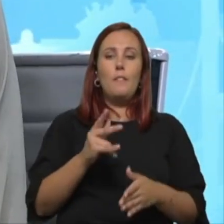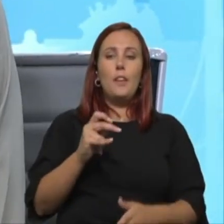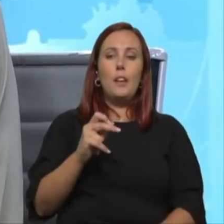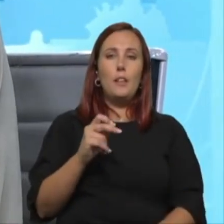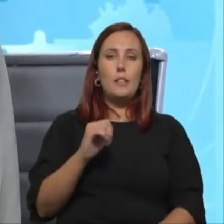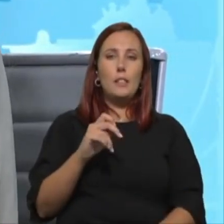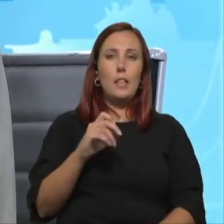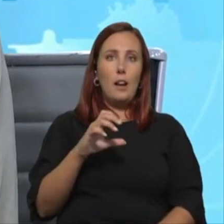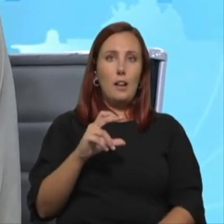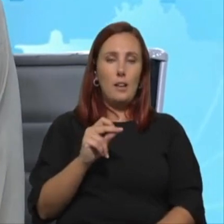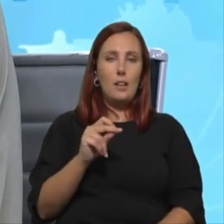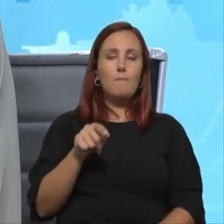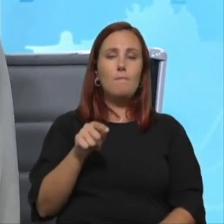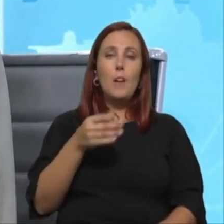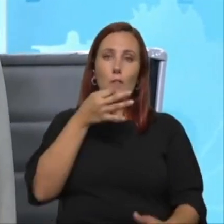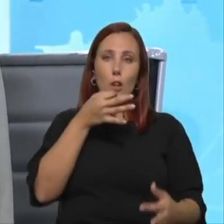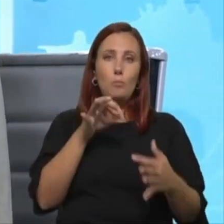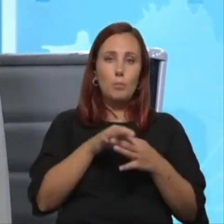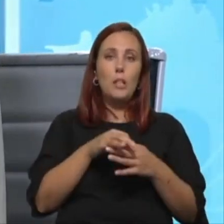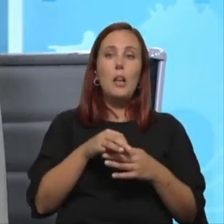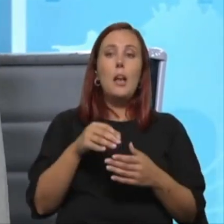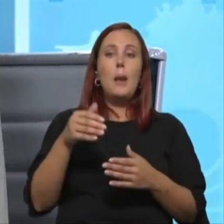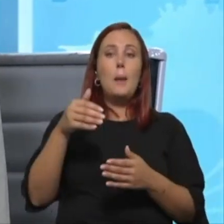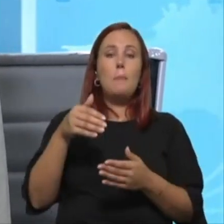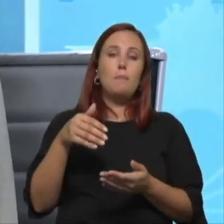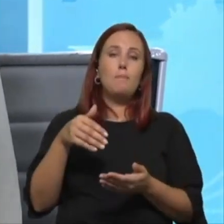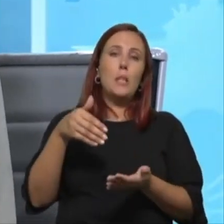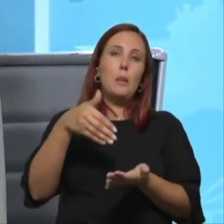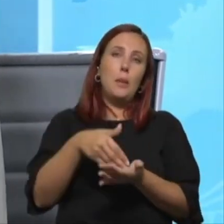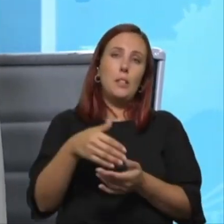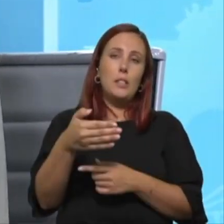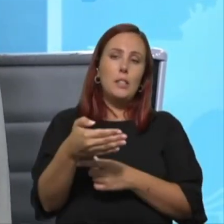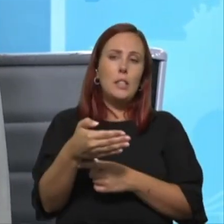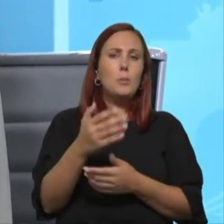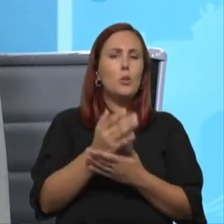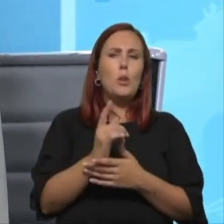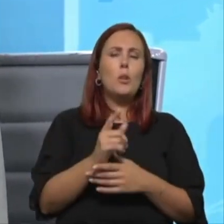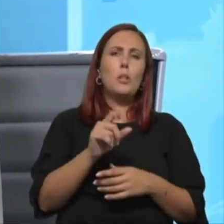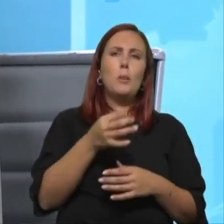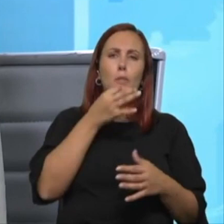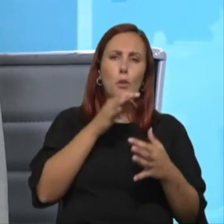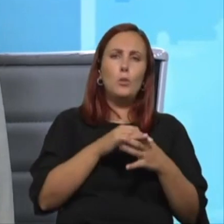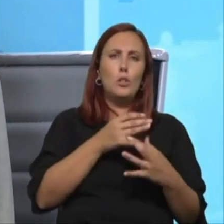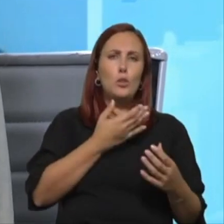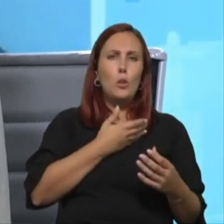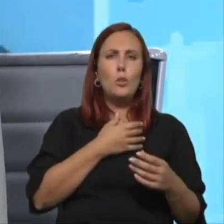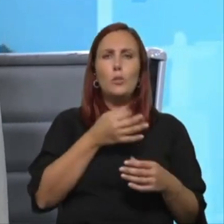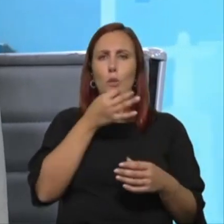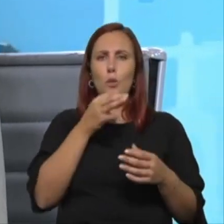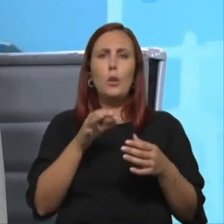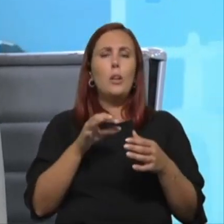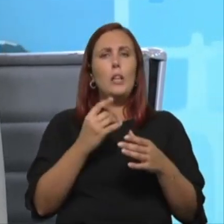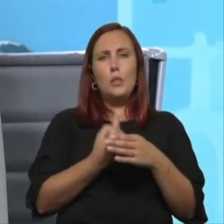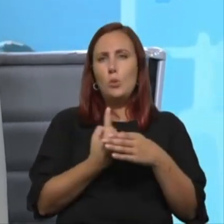este aspecto, não só na 7ª estação, mas também em outras, onde se falou das dependências, do isolamento. Portanto, foi de